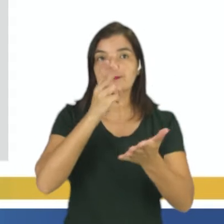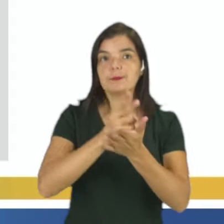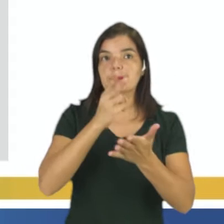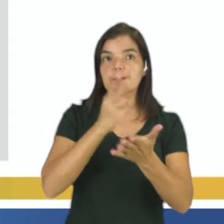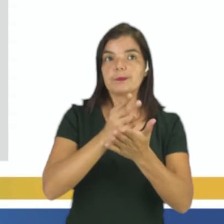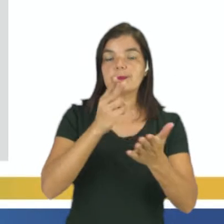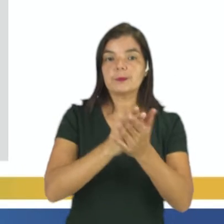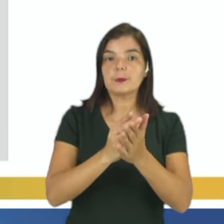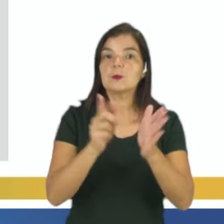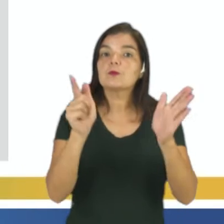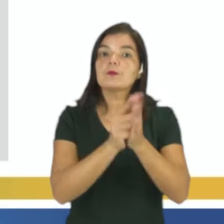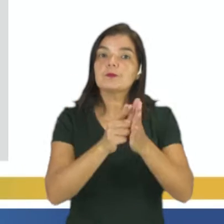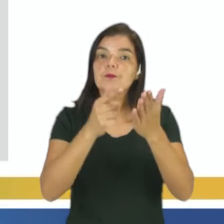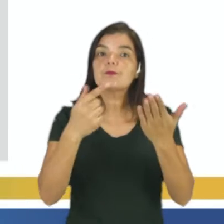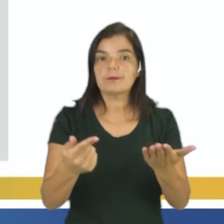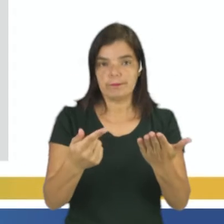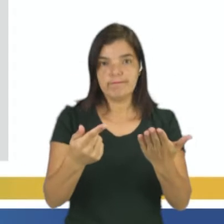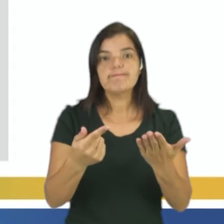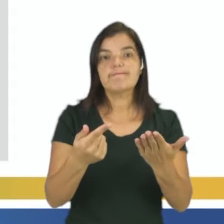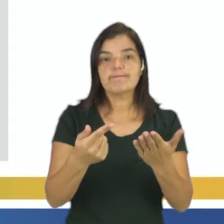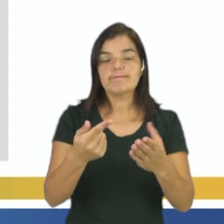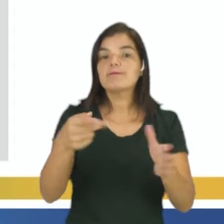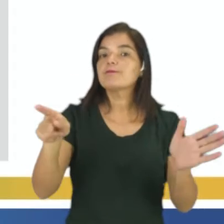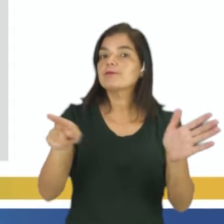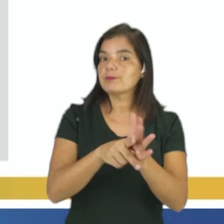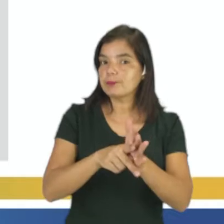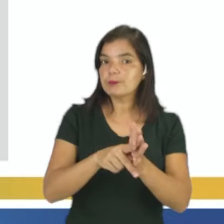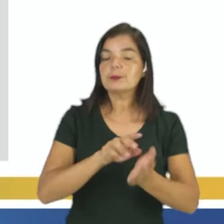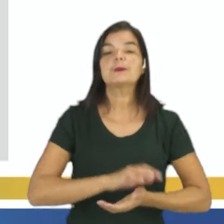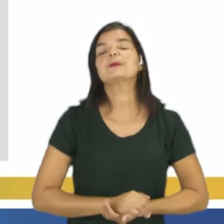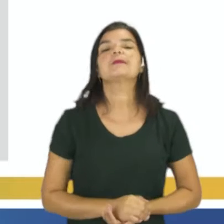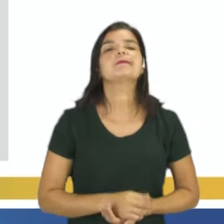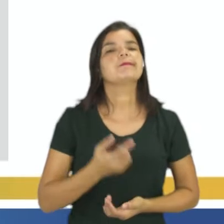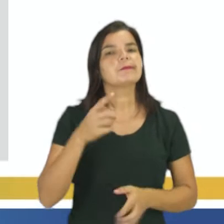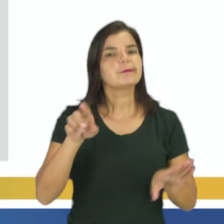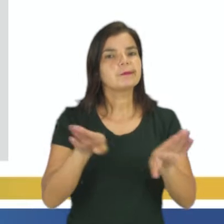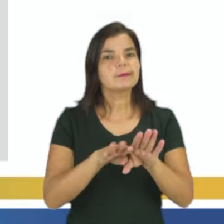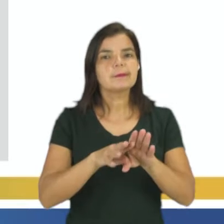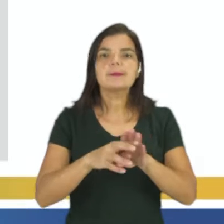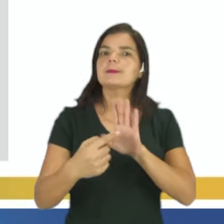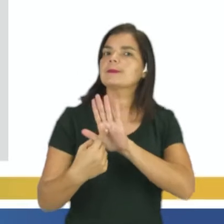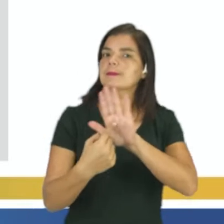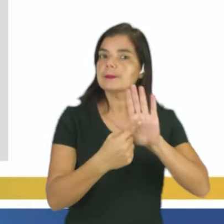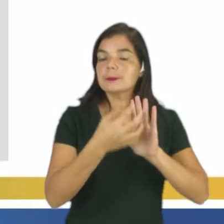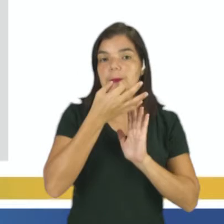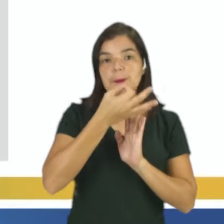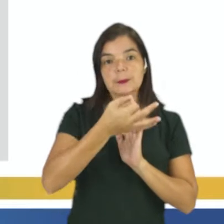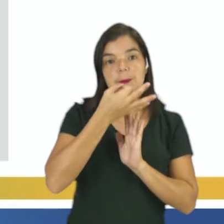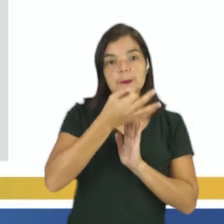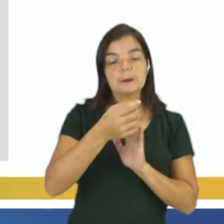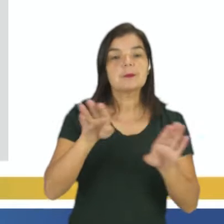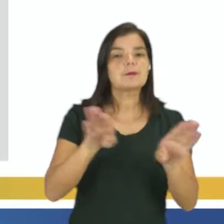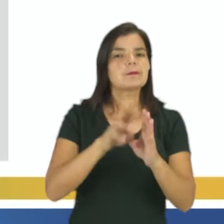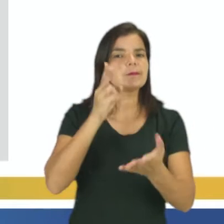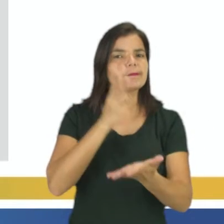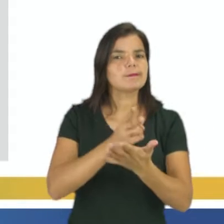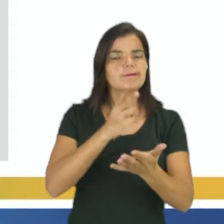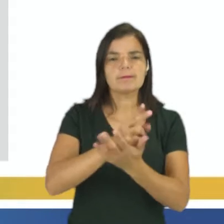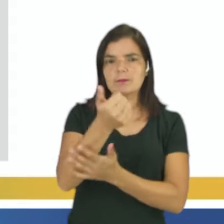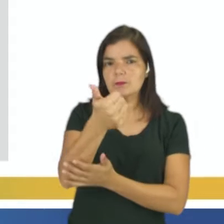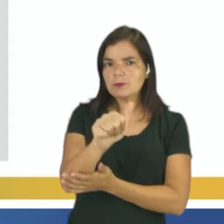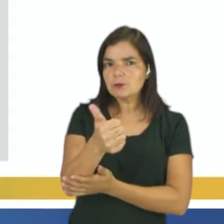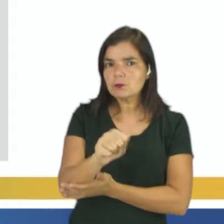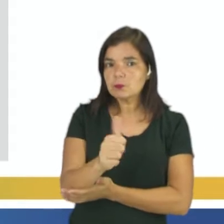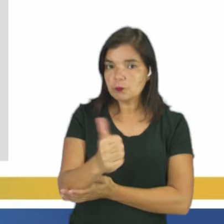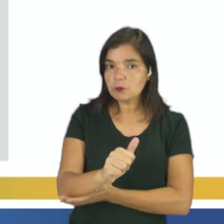cunho jornalístico, da esfera jornalística. Trabalha a opinião, procura fazer sempre uma